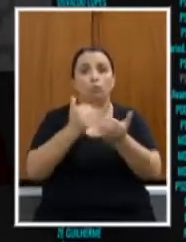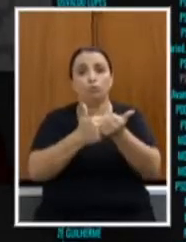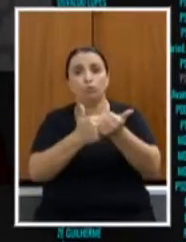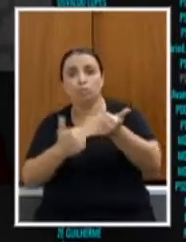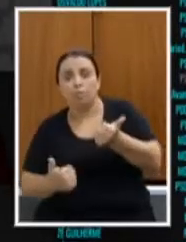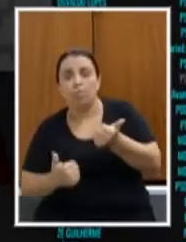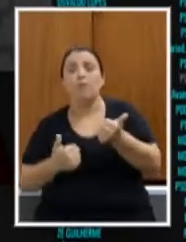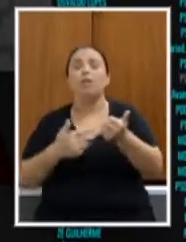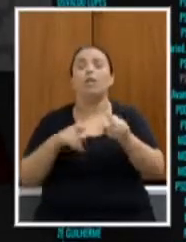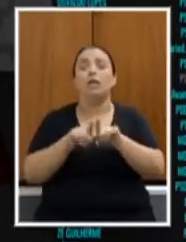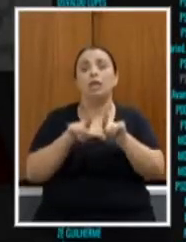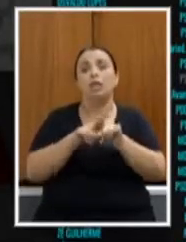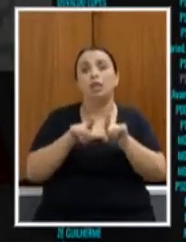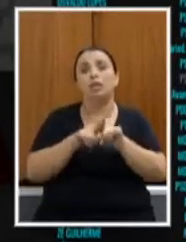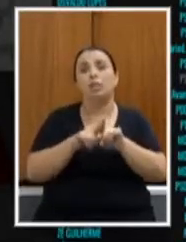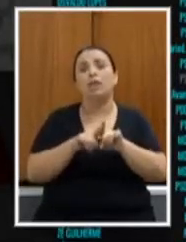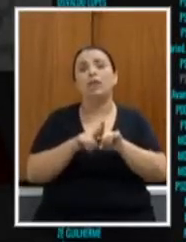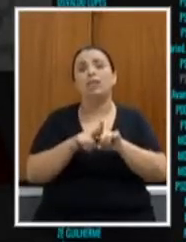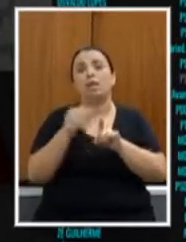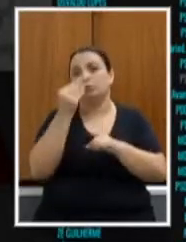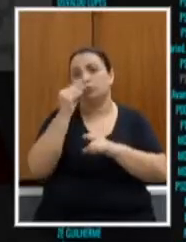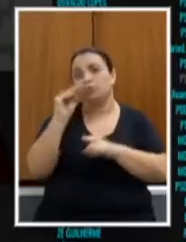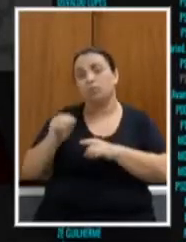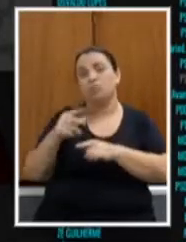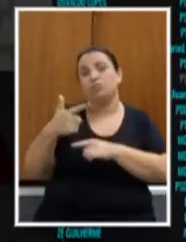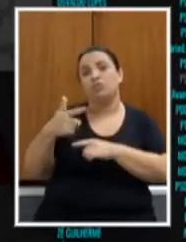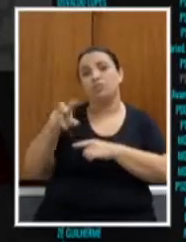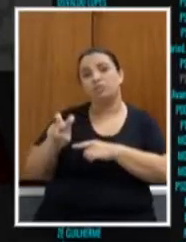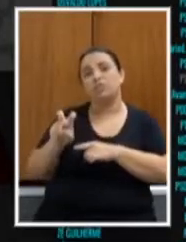pela rejeição de 25 emendas.